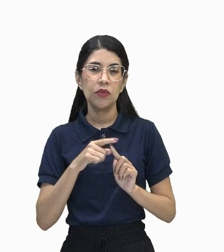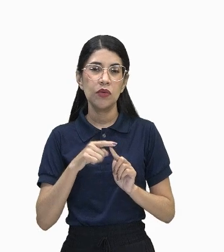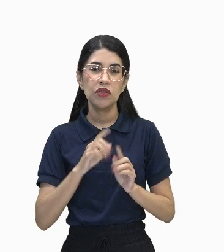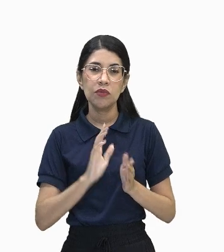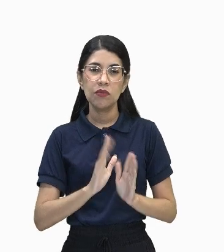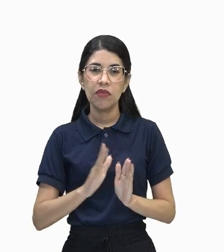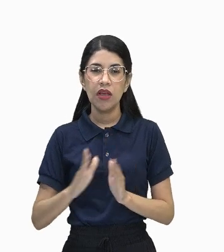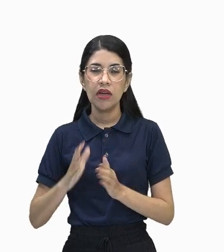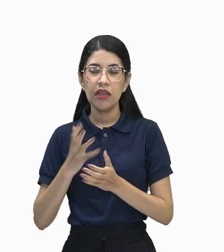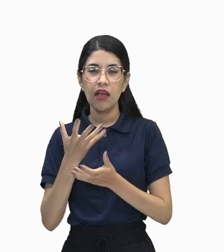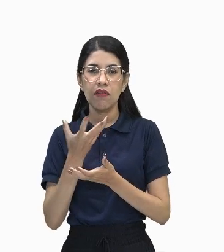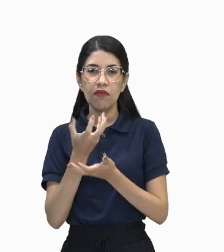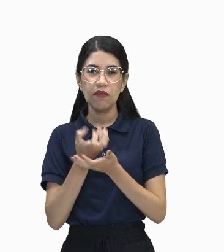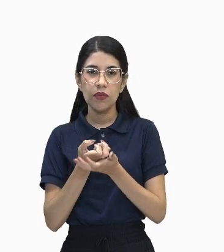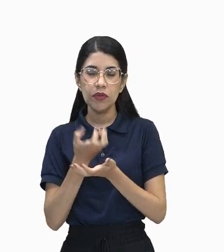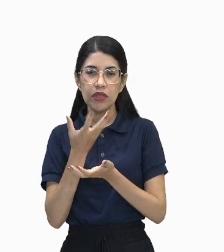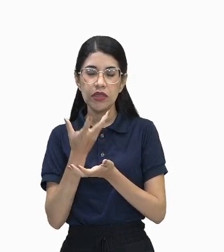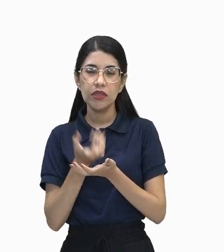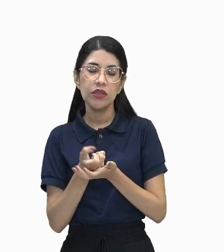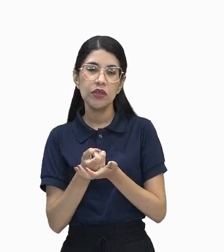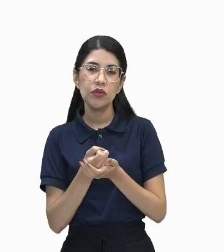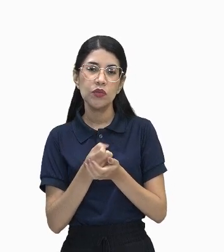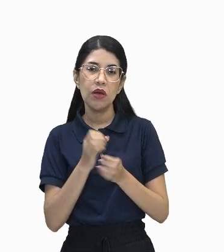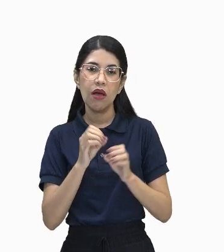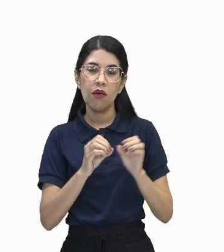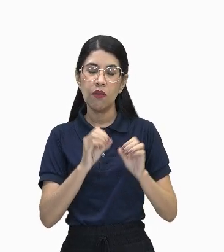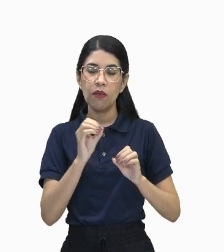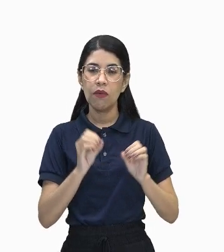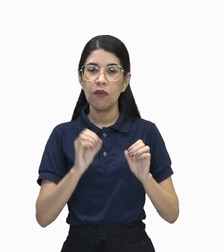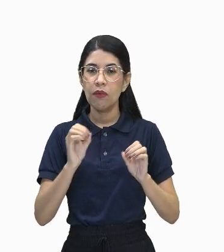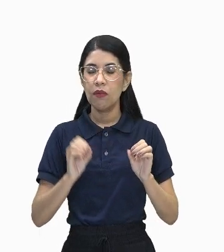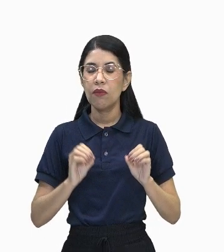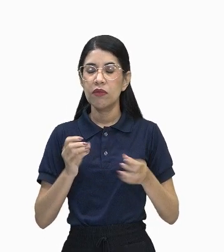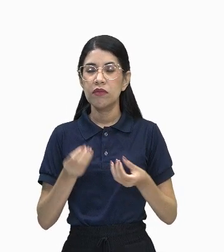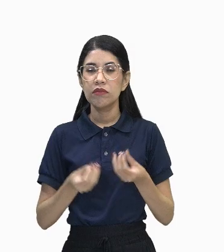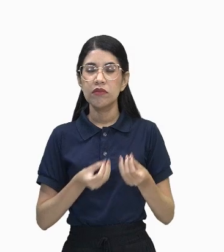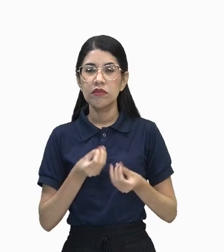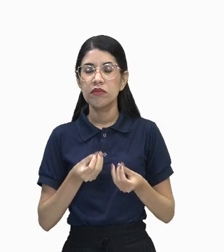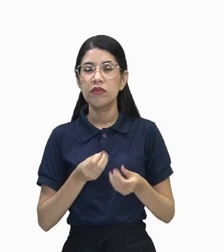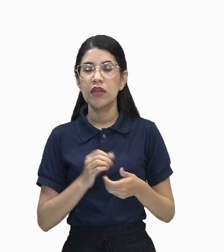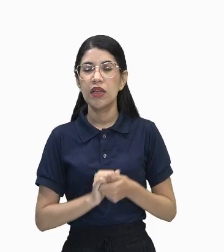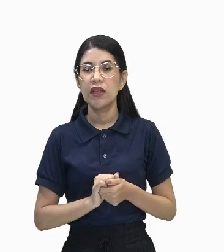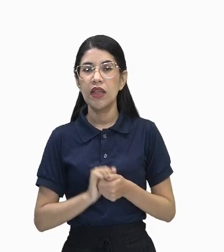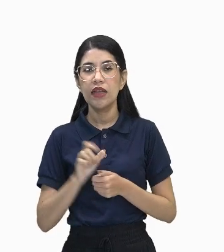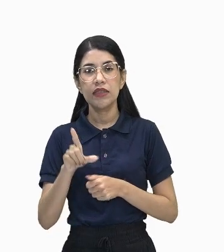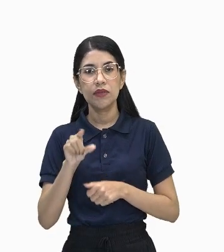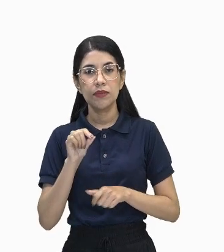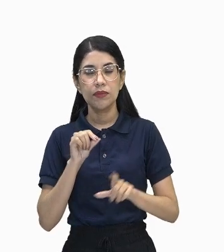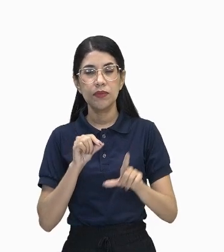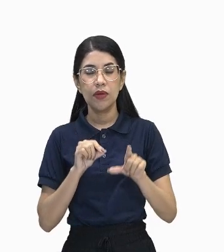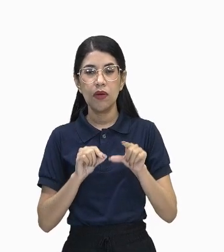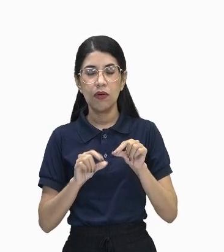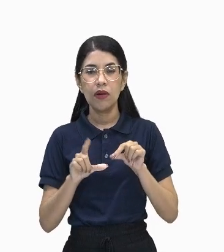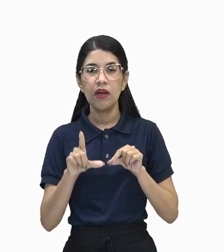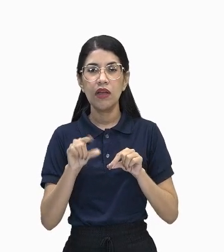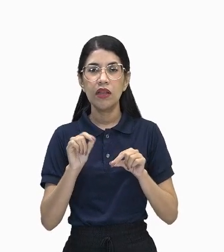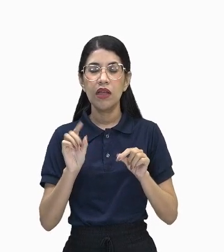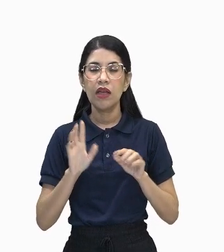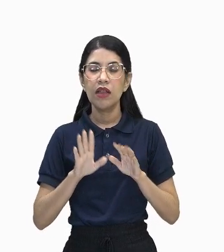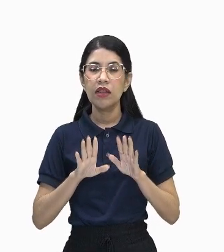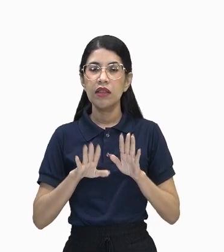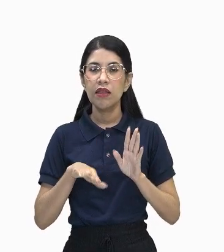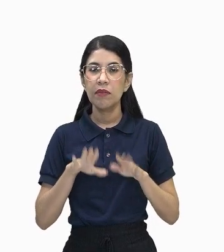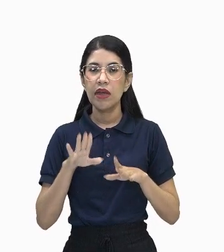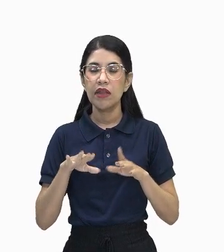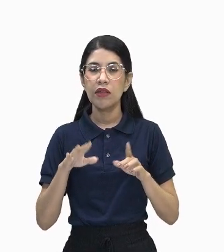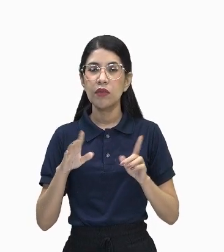filtrar ondas, no qual elas são selecionadas de acordo com sua direção